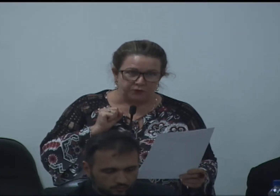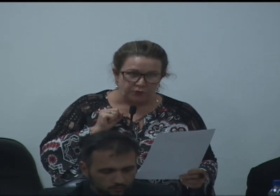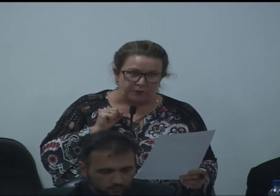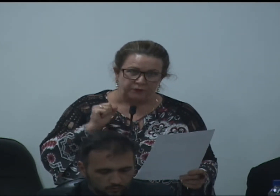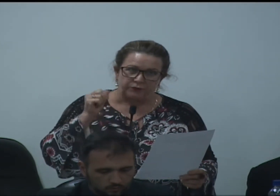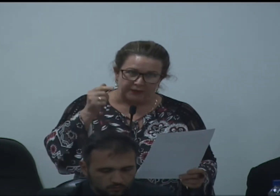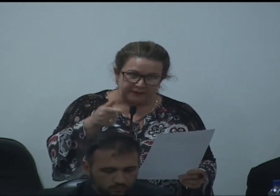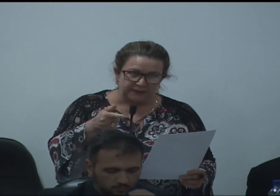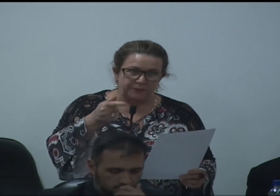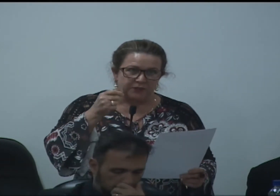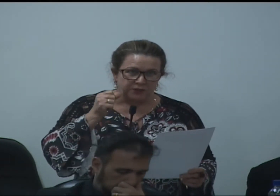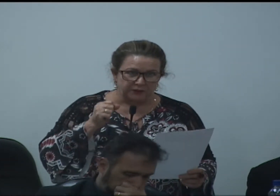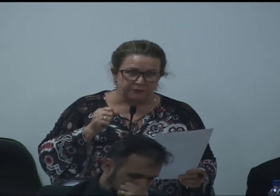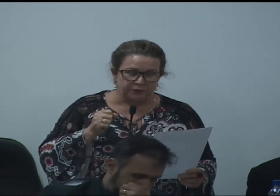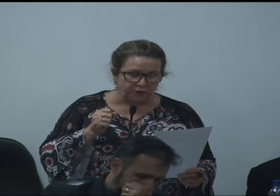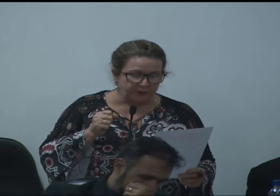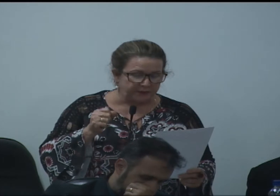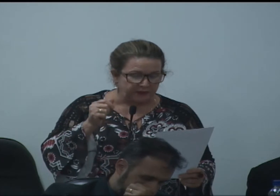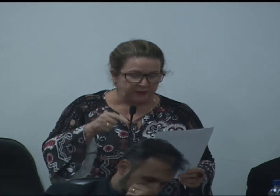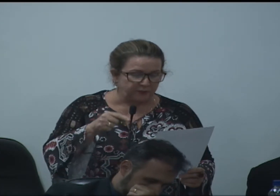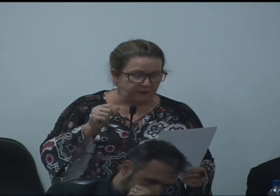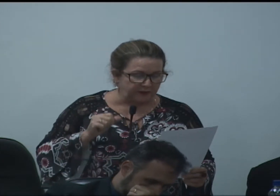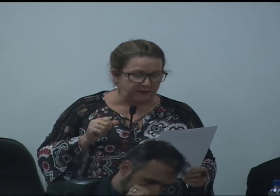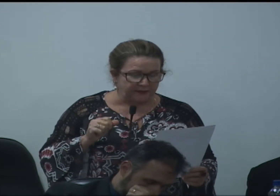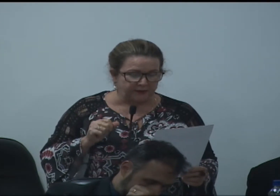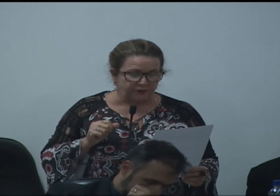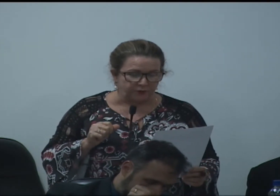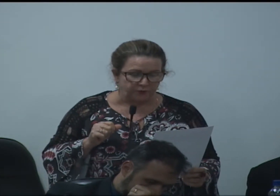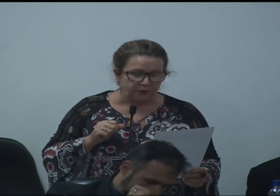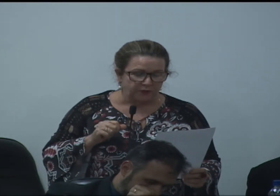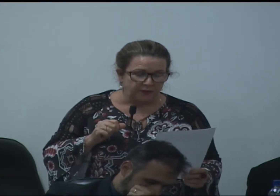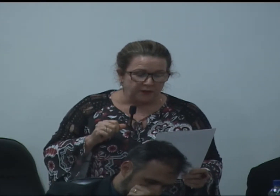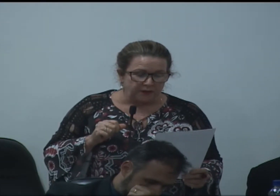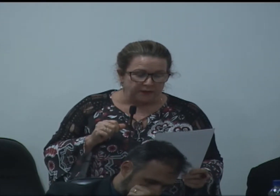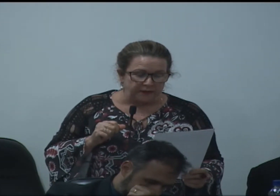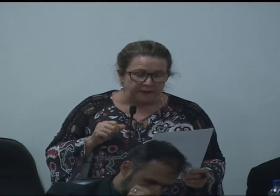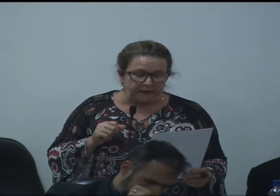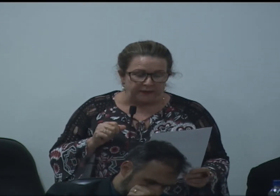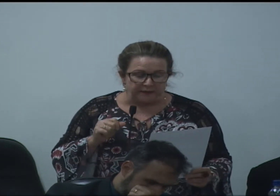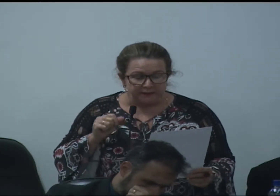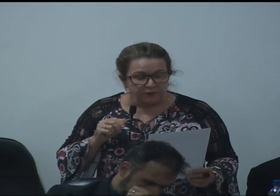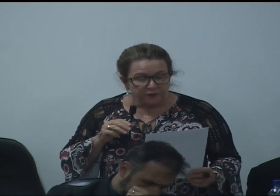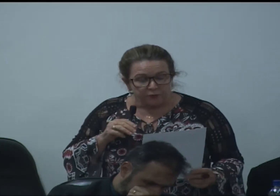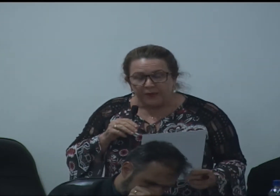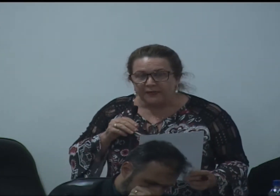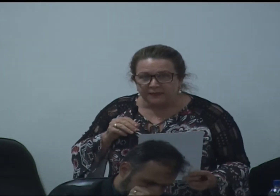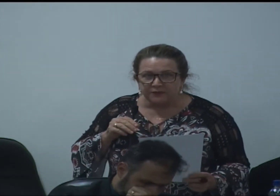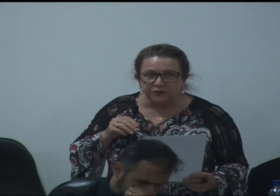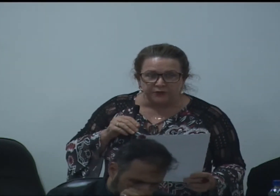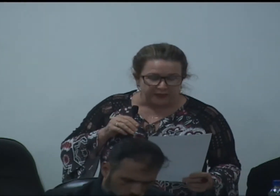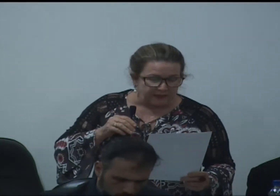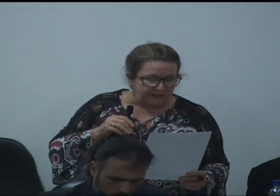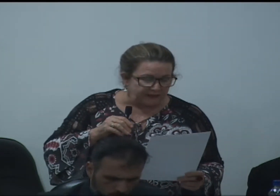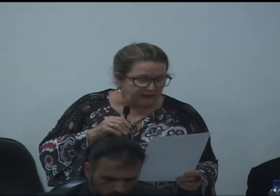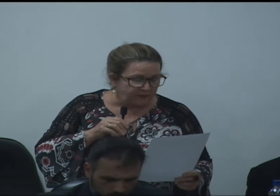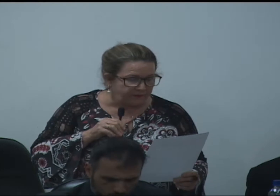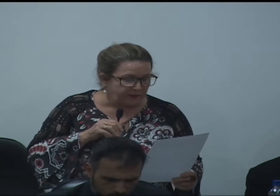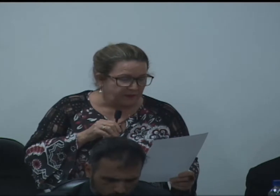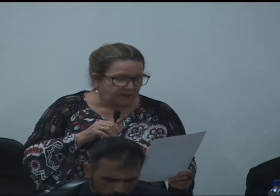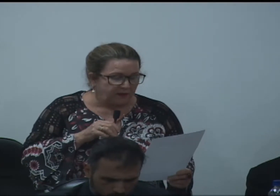mil pessoas, eu vou falar exatamente para o senhor presidente a respeito desse assunto. E 120 países